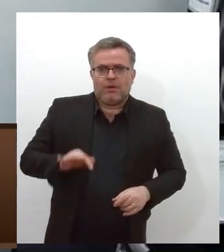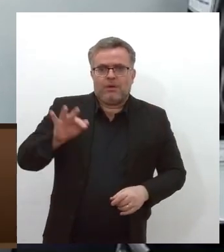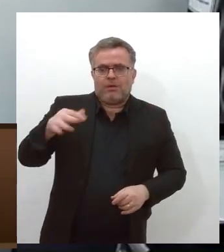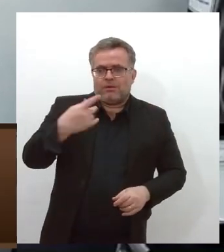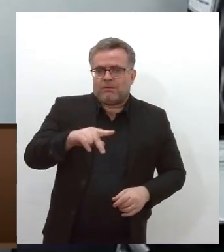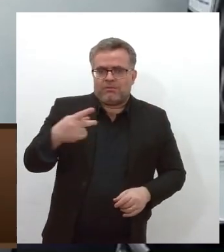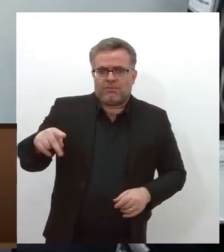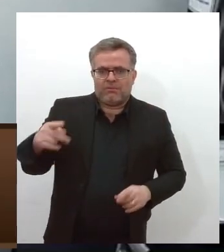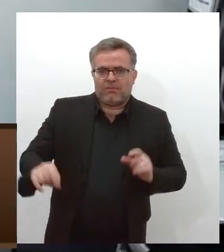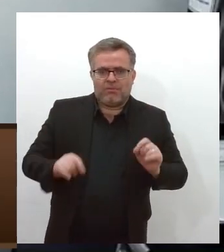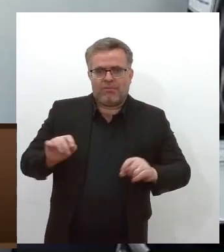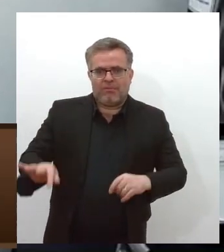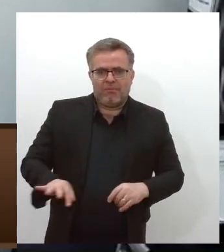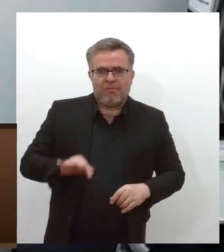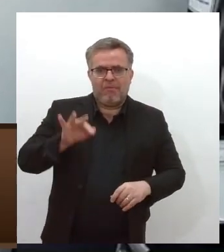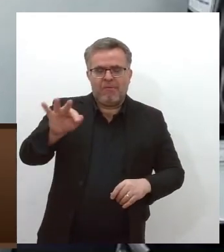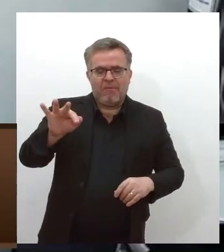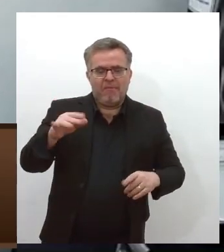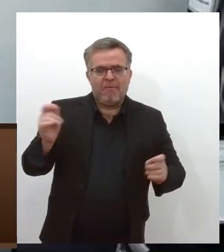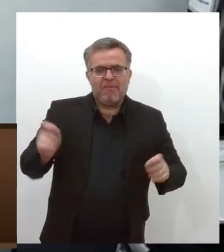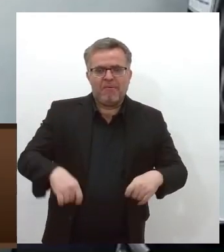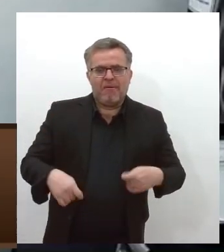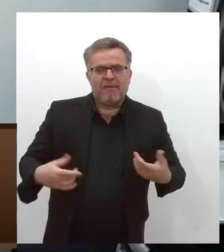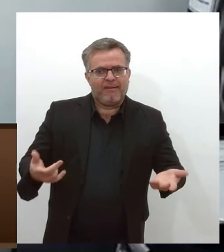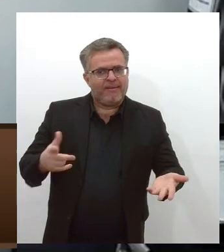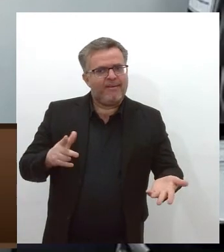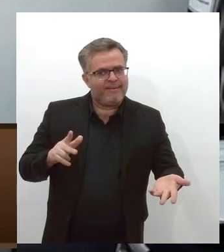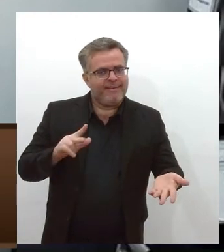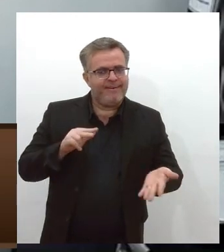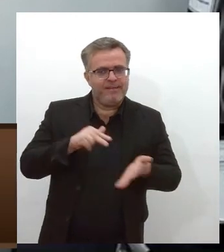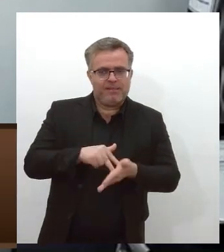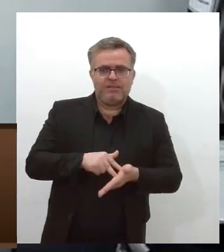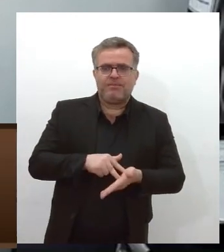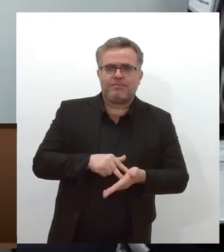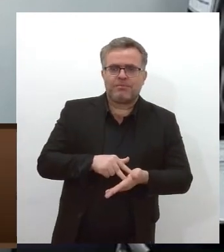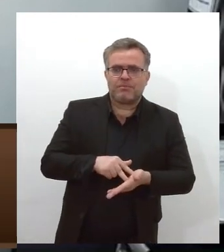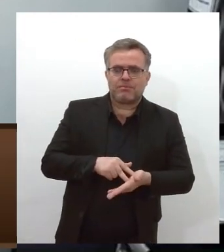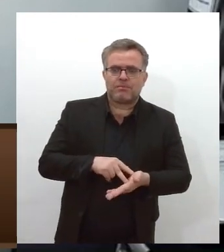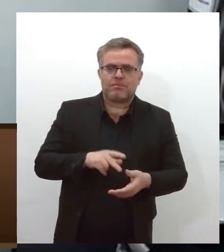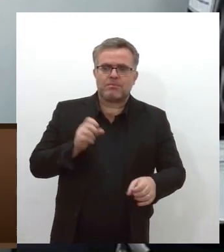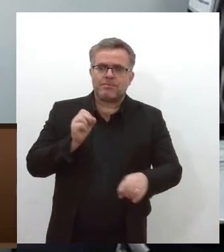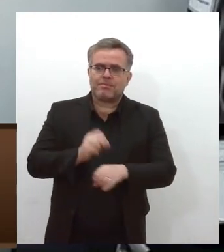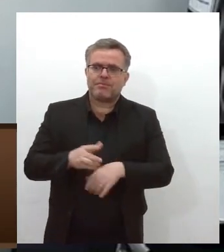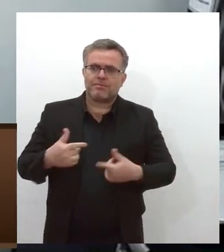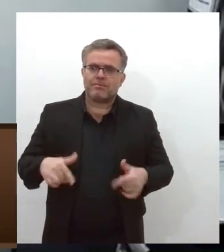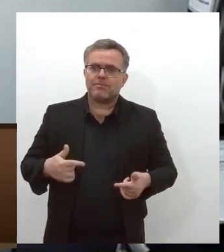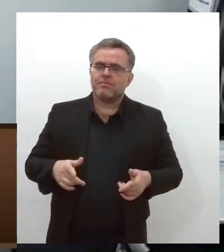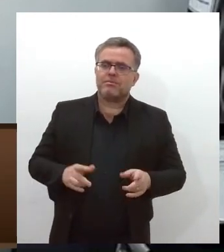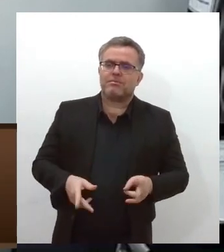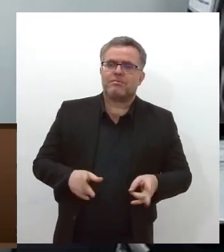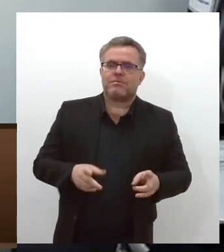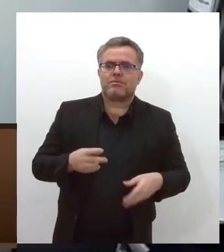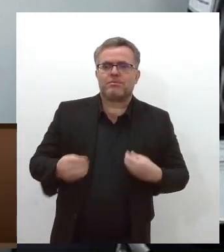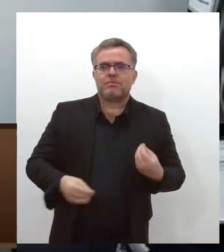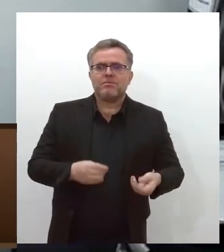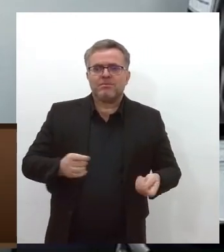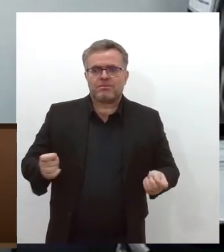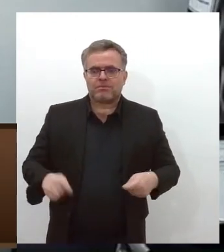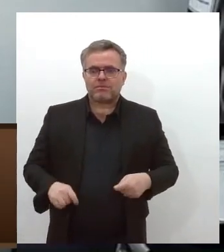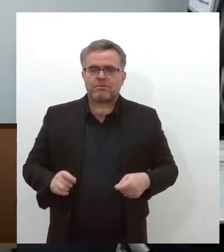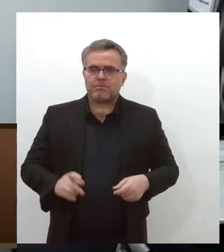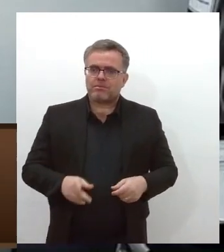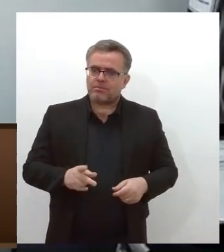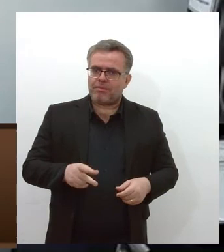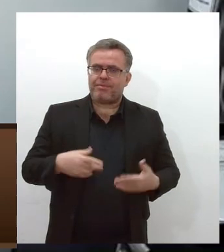pouco, se já não estão, brevemente estarão no mercado de trabalho, que frequentam uma escola, que já estão ou